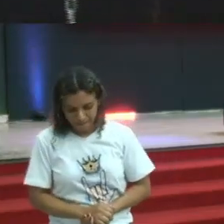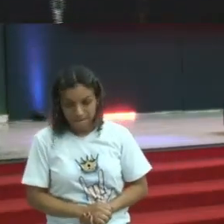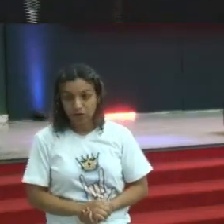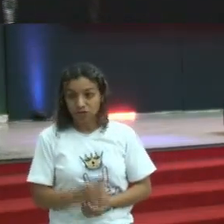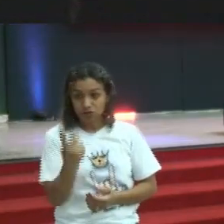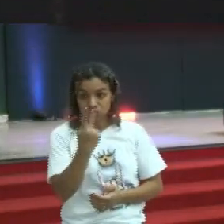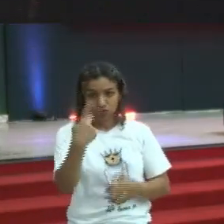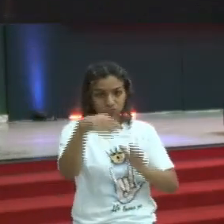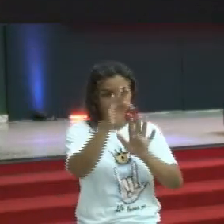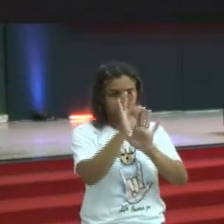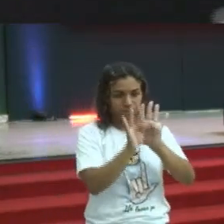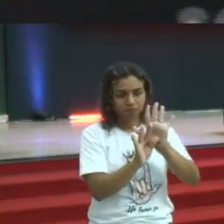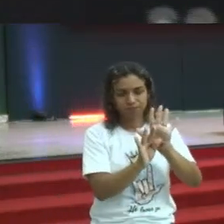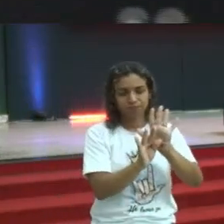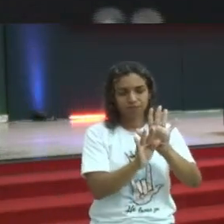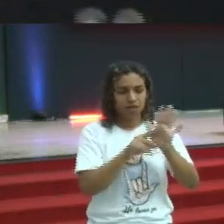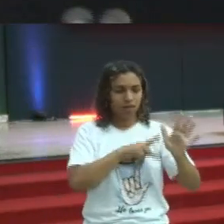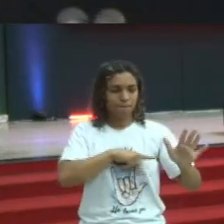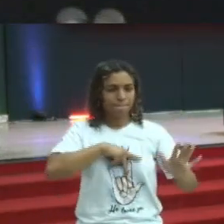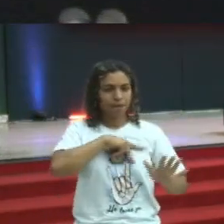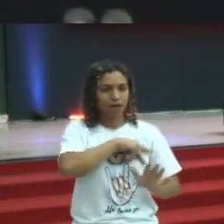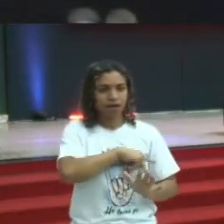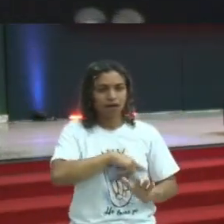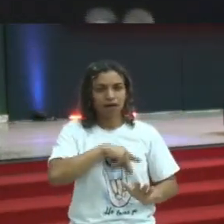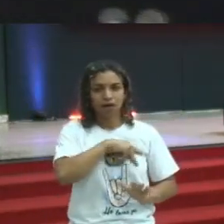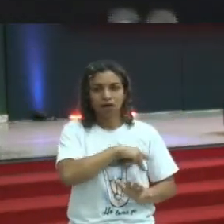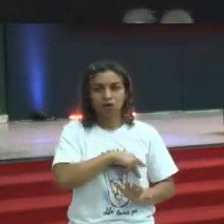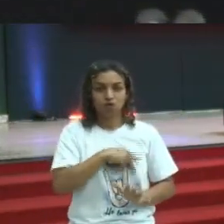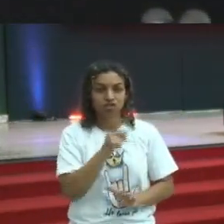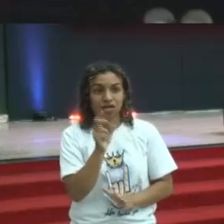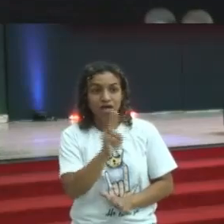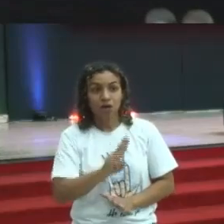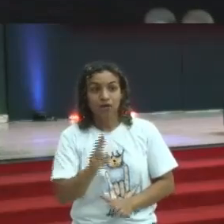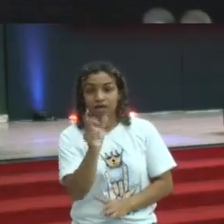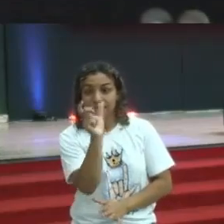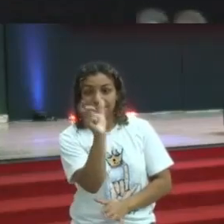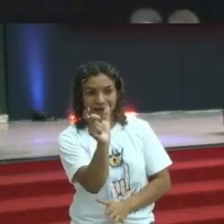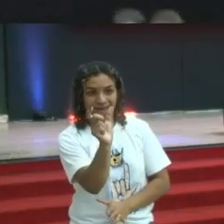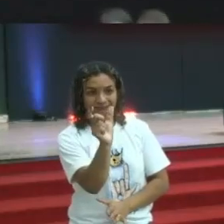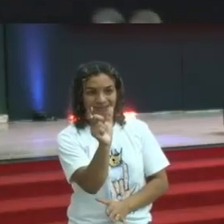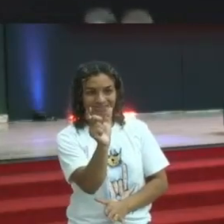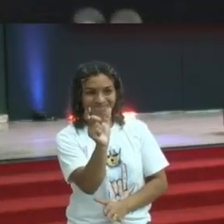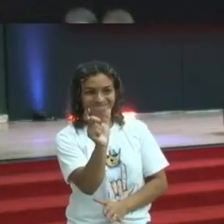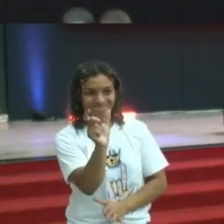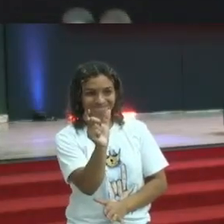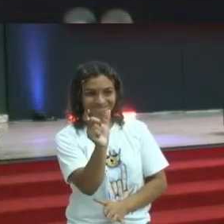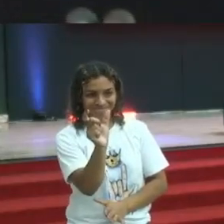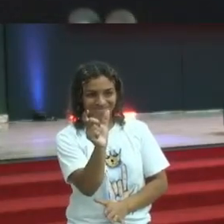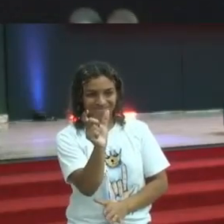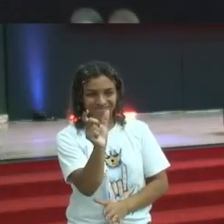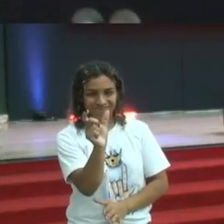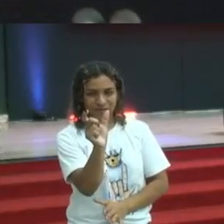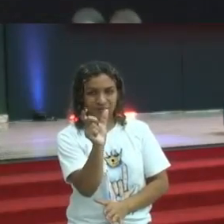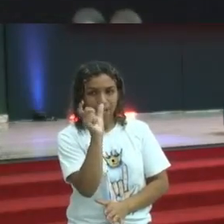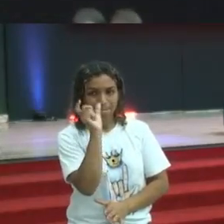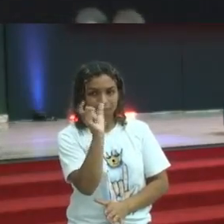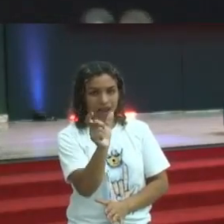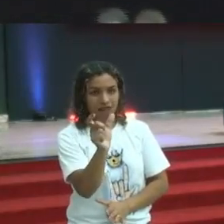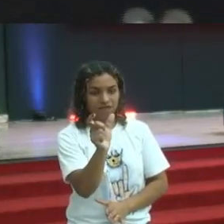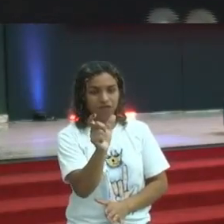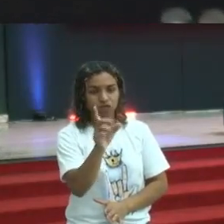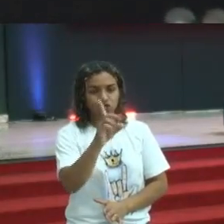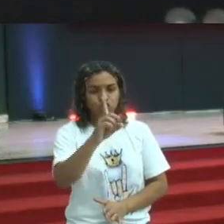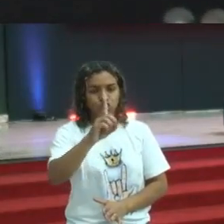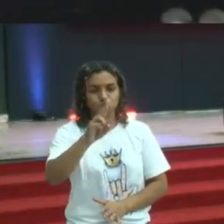textos, Paulo usa a mesma palavra, dunamis. Esta palavra